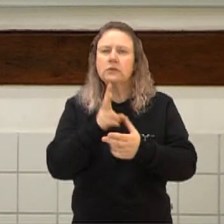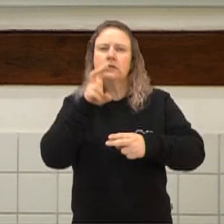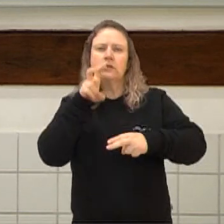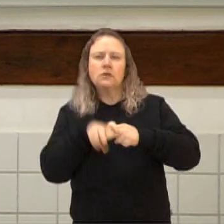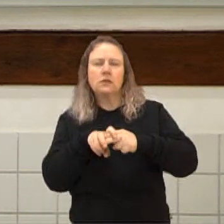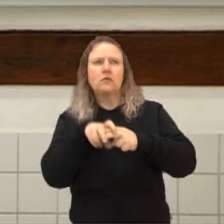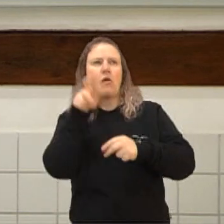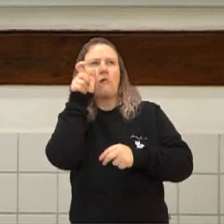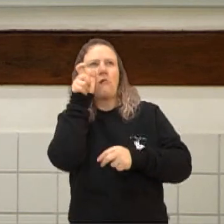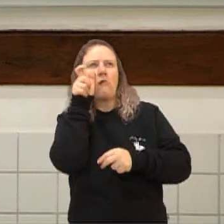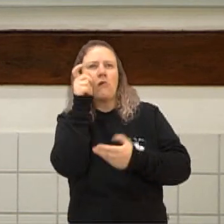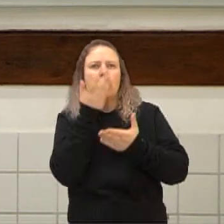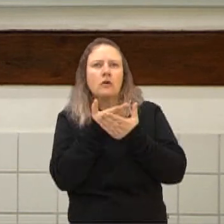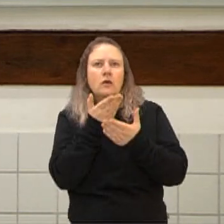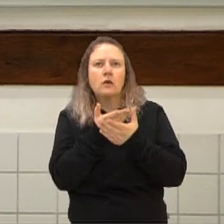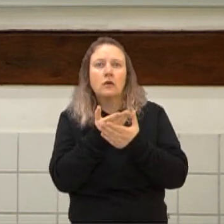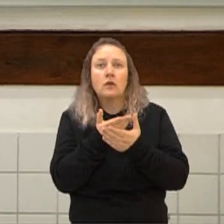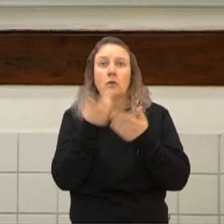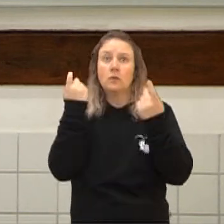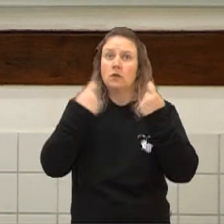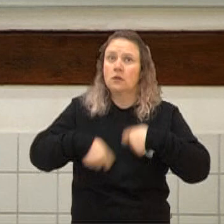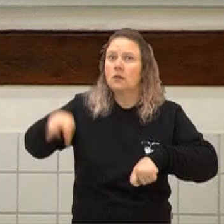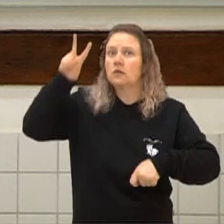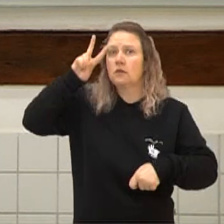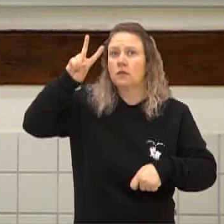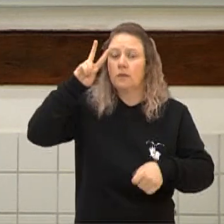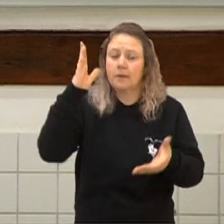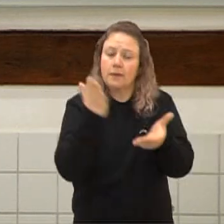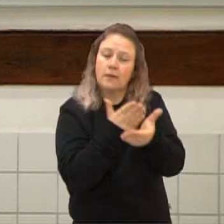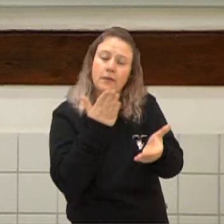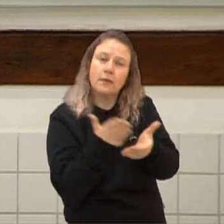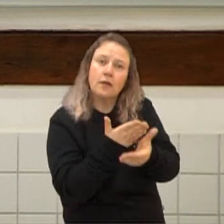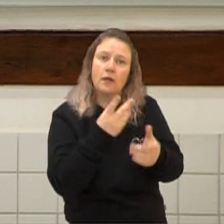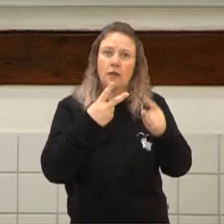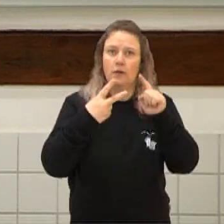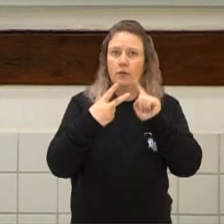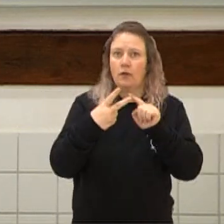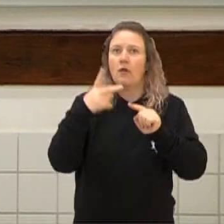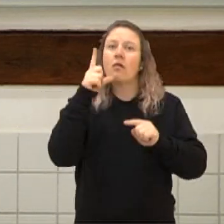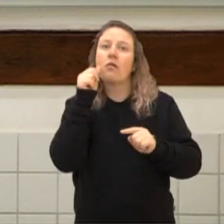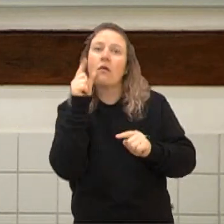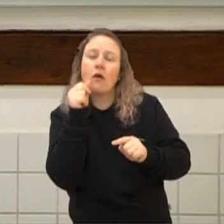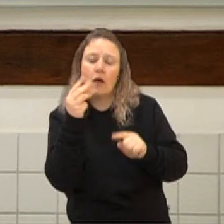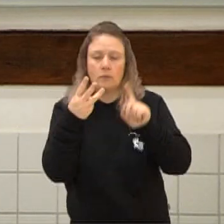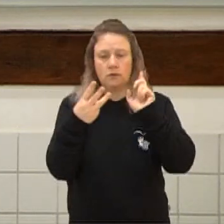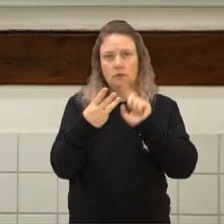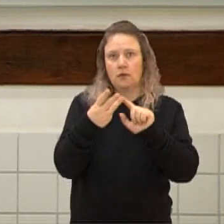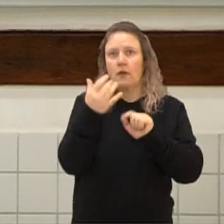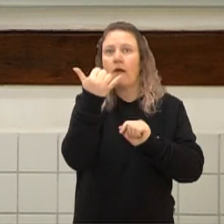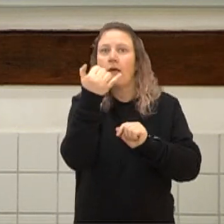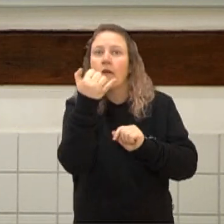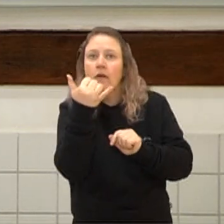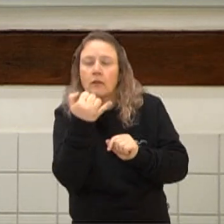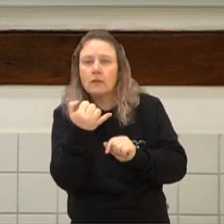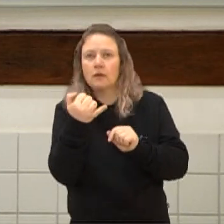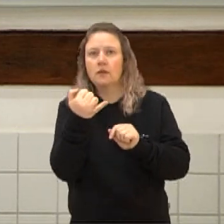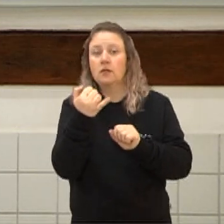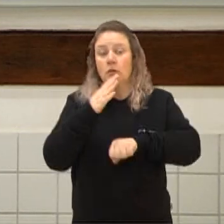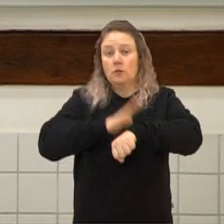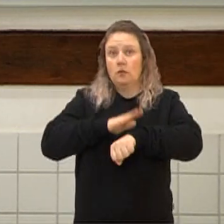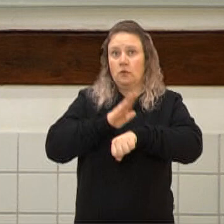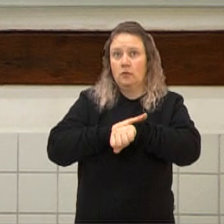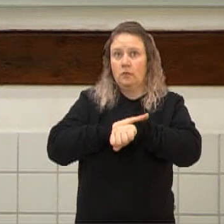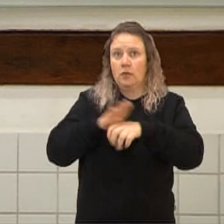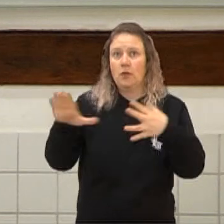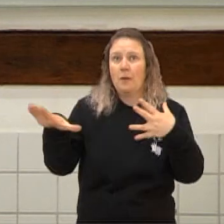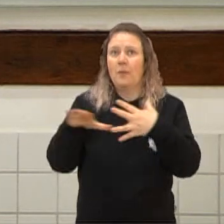você não pode esquecer de pegar lá o seu caderno, pegar o seu lápis, a sua caneta, porque senão nesse pequeno intervalo para a solução do exercício